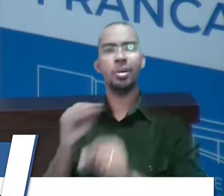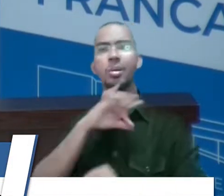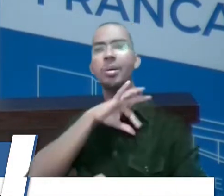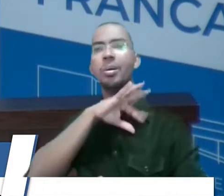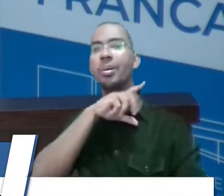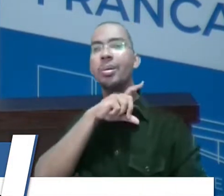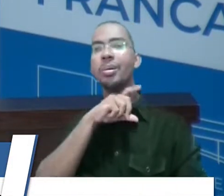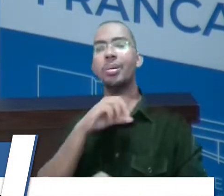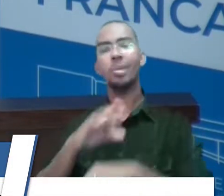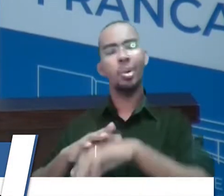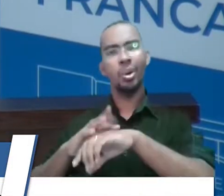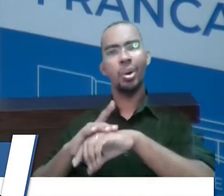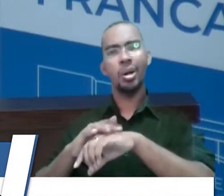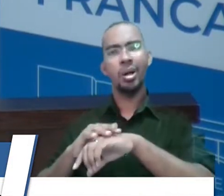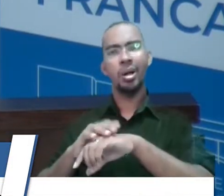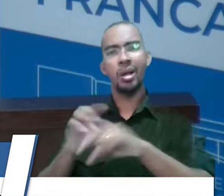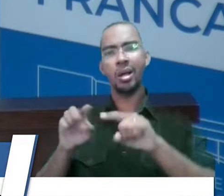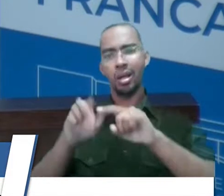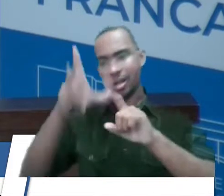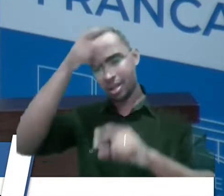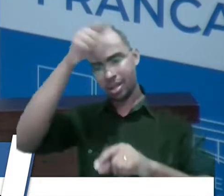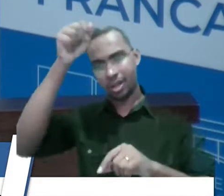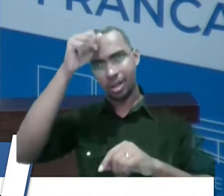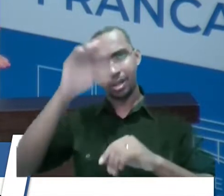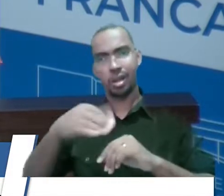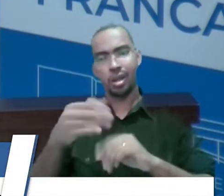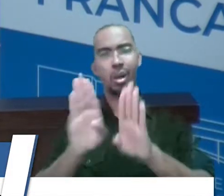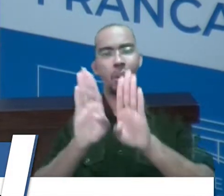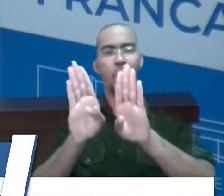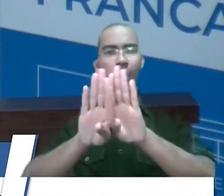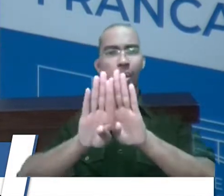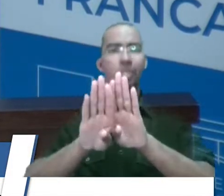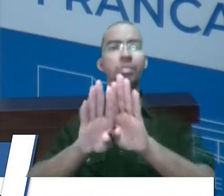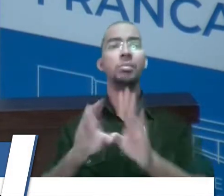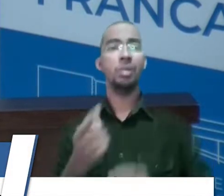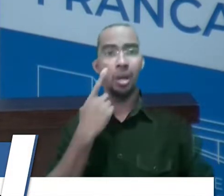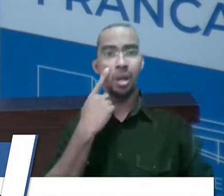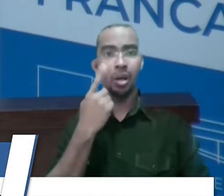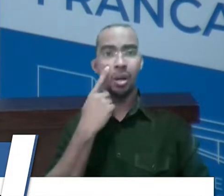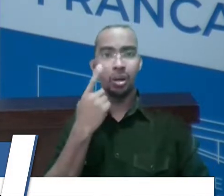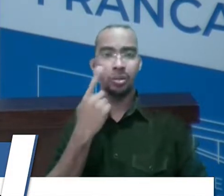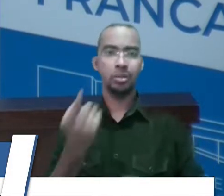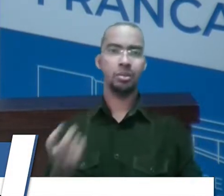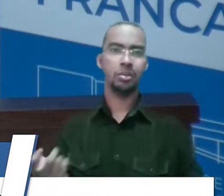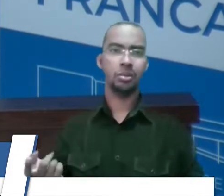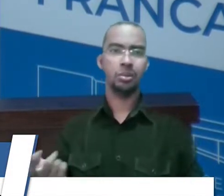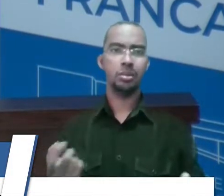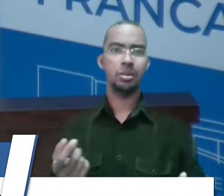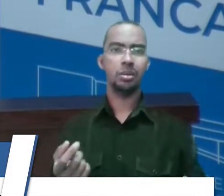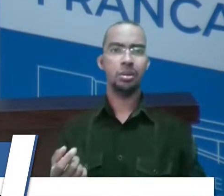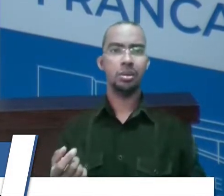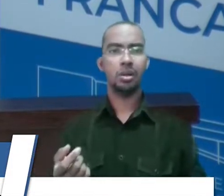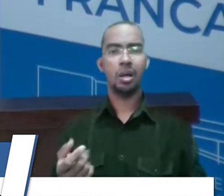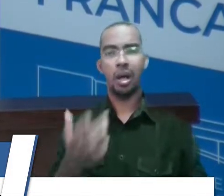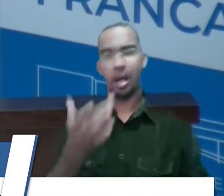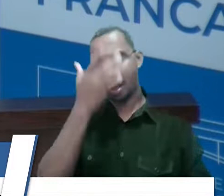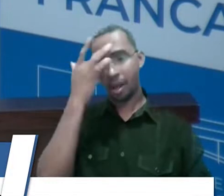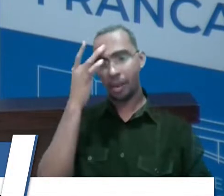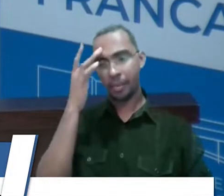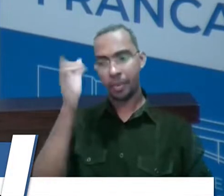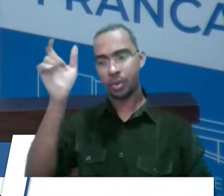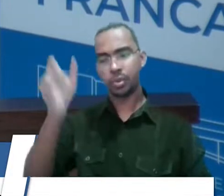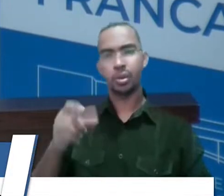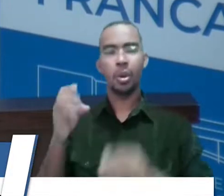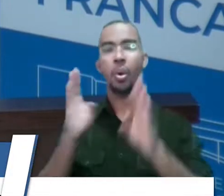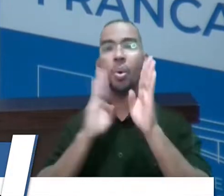na porta de uma prefeitura? Oh, eu vi uma munícipe colocando esses dias no Facebook